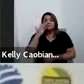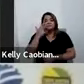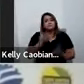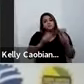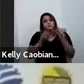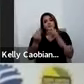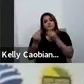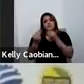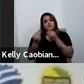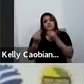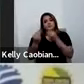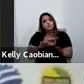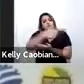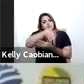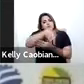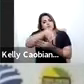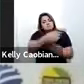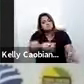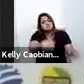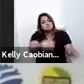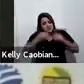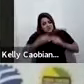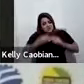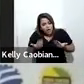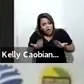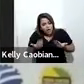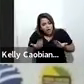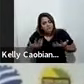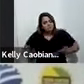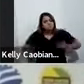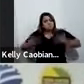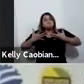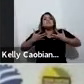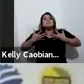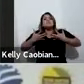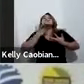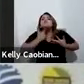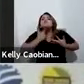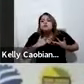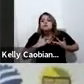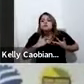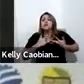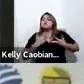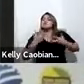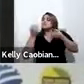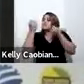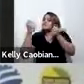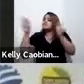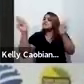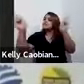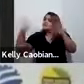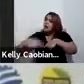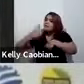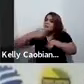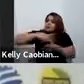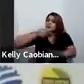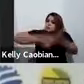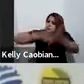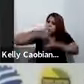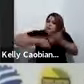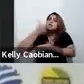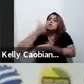cada um de nós essa força de saber que é possível, sim, que a gente pode chegar, pode lutar e pode